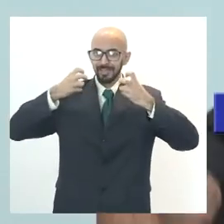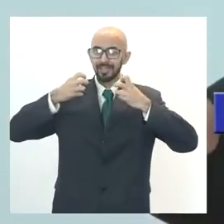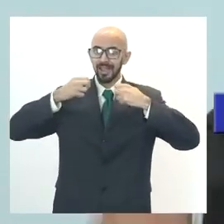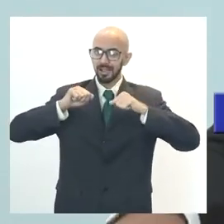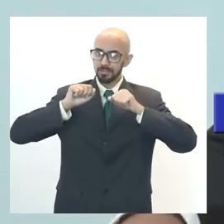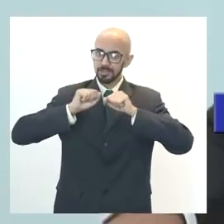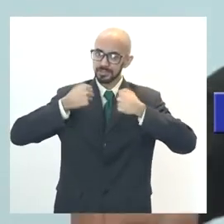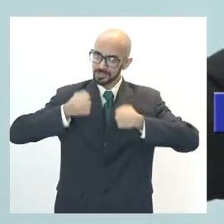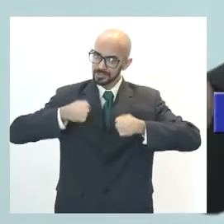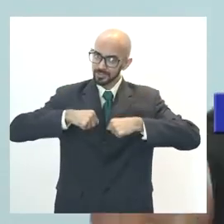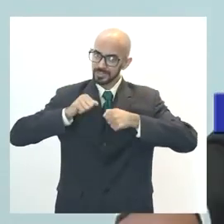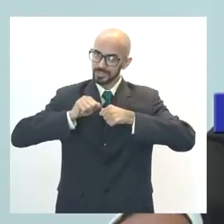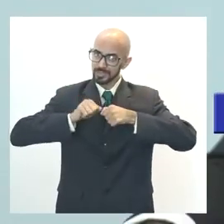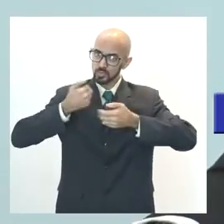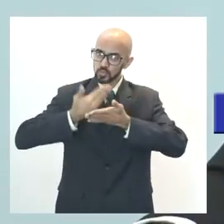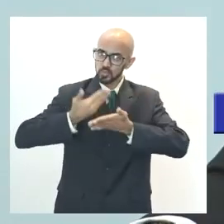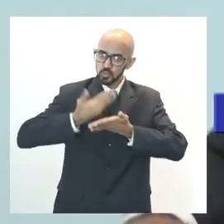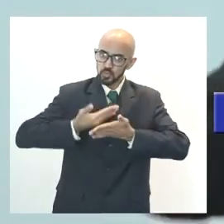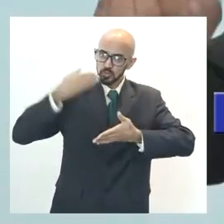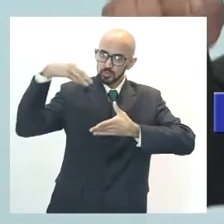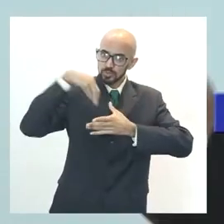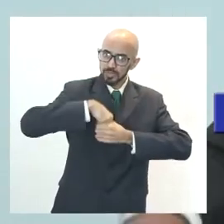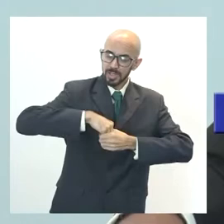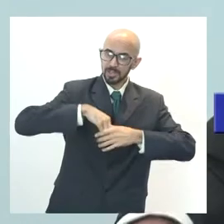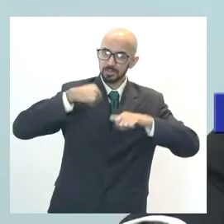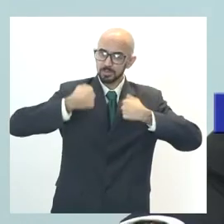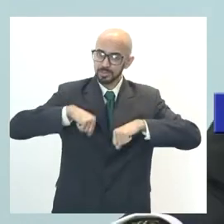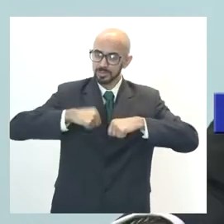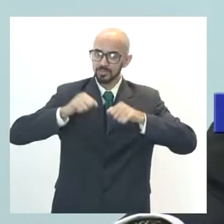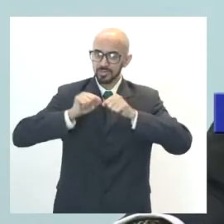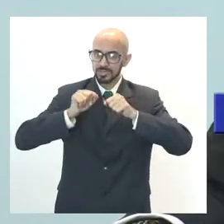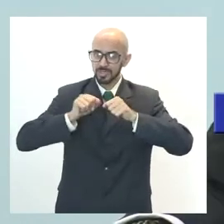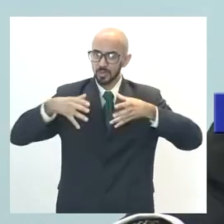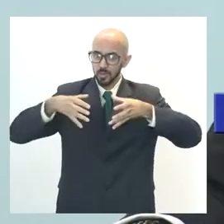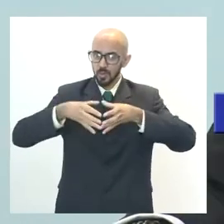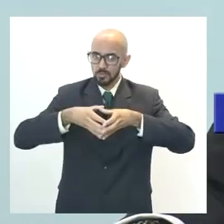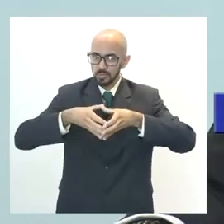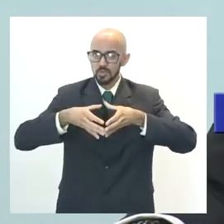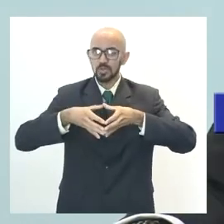começar a fazer estudos interno fazer comissões